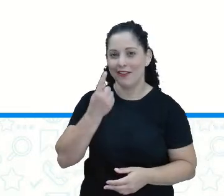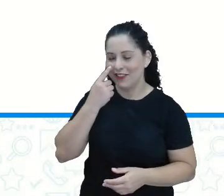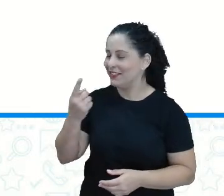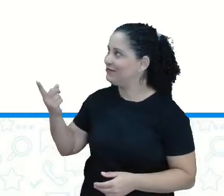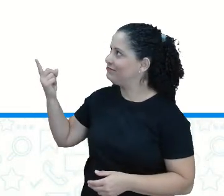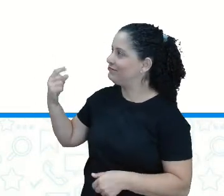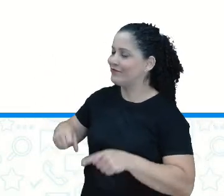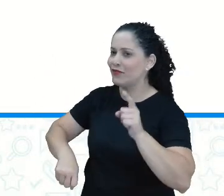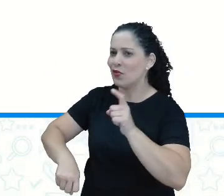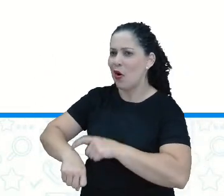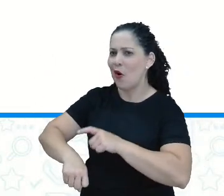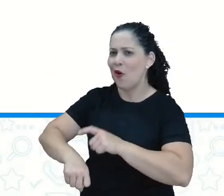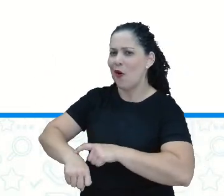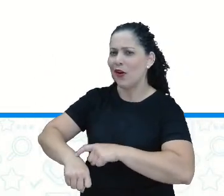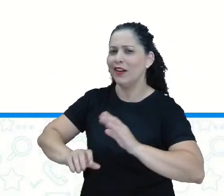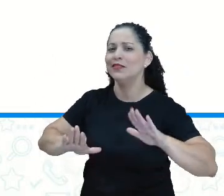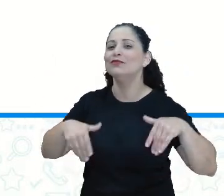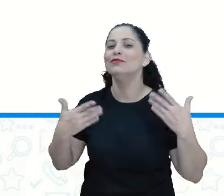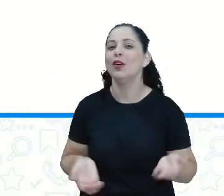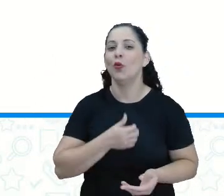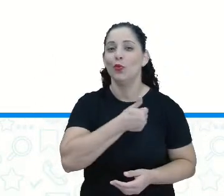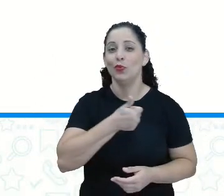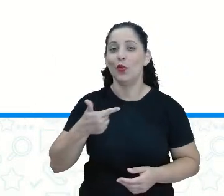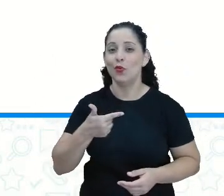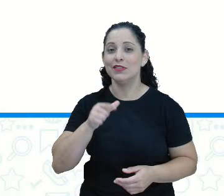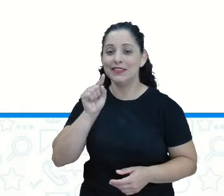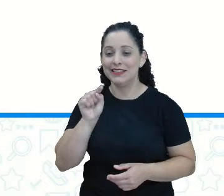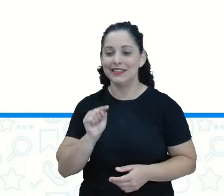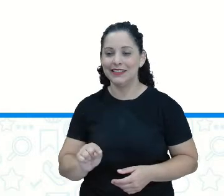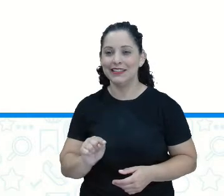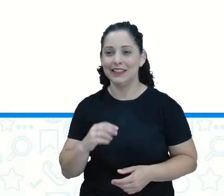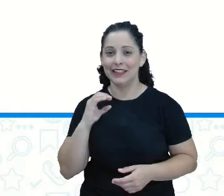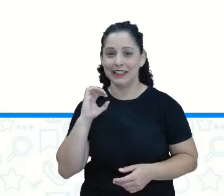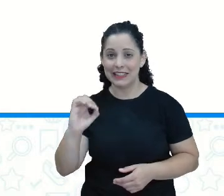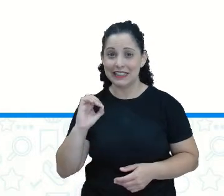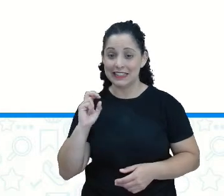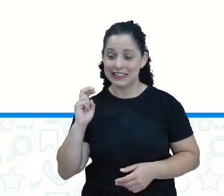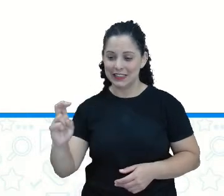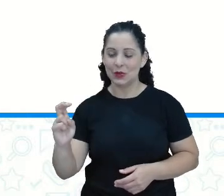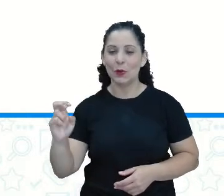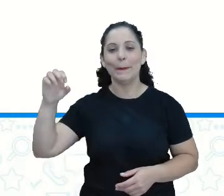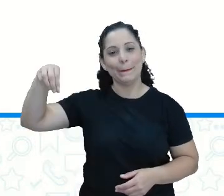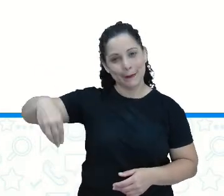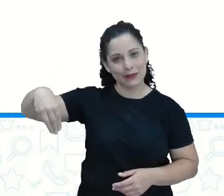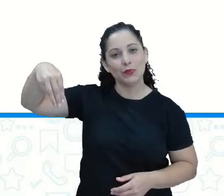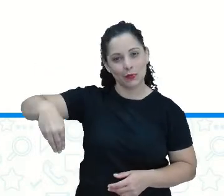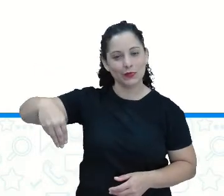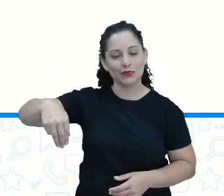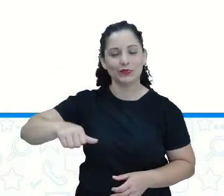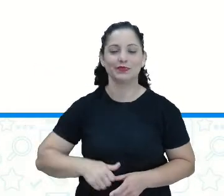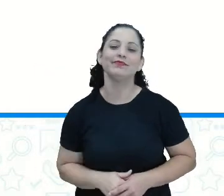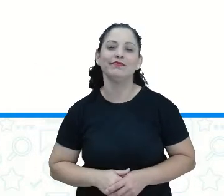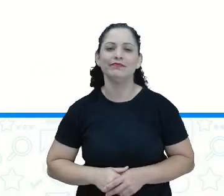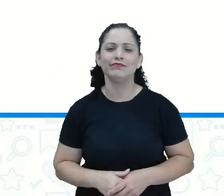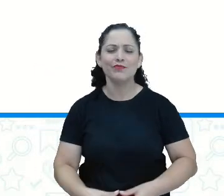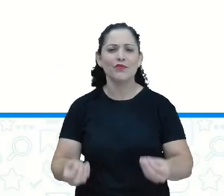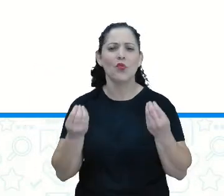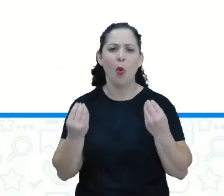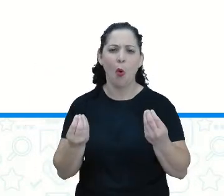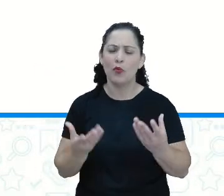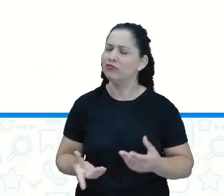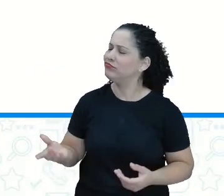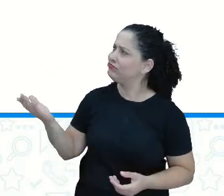aí, as horas são 12 horas e 5 minutos. Como não tem